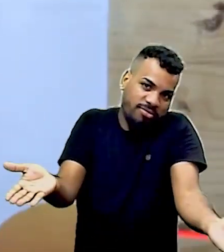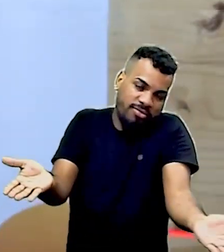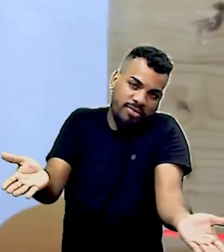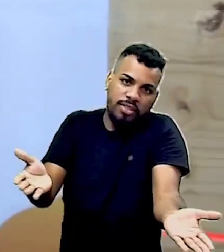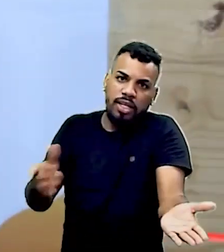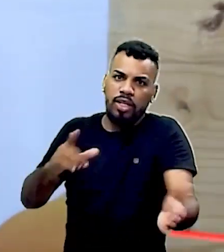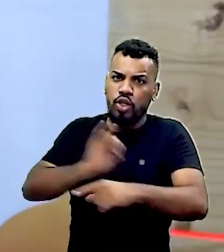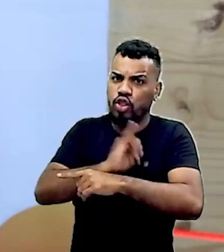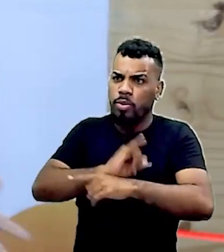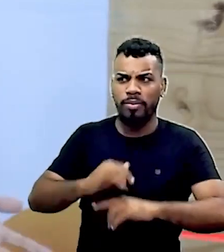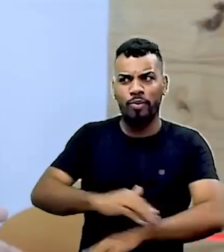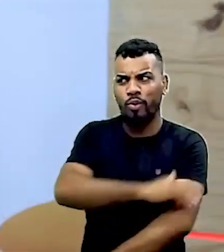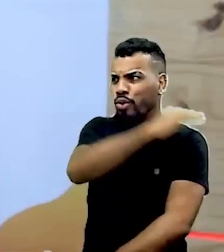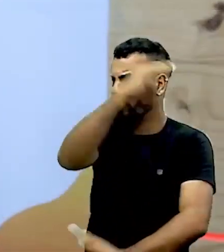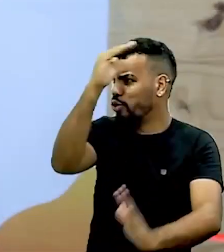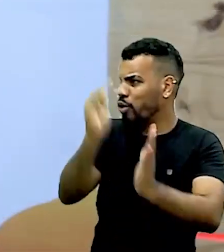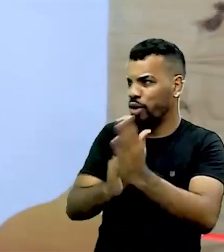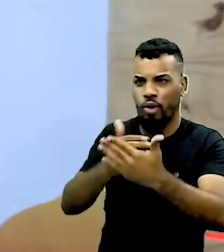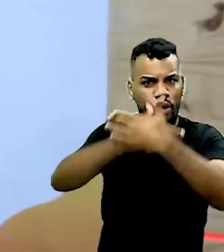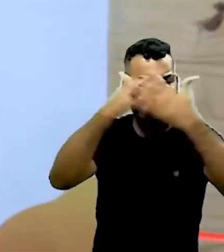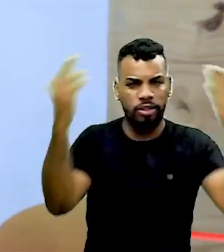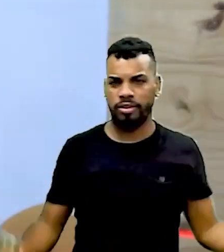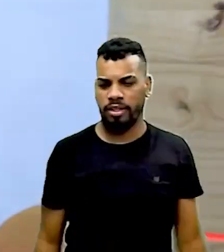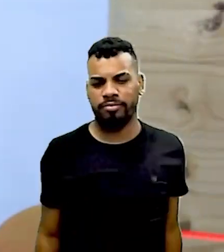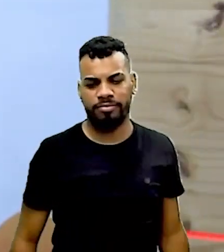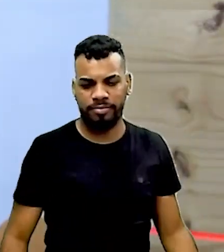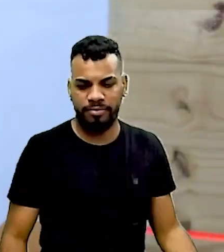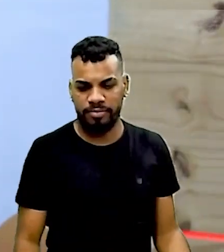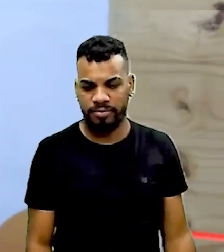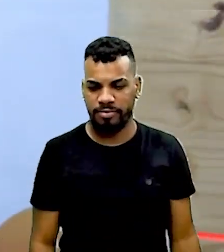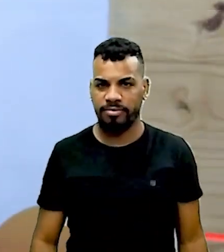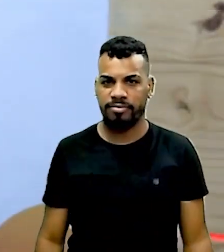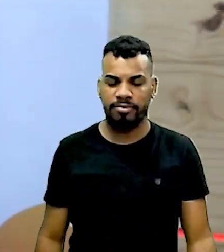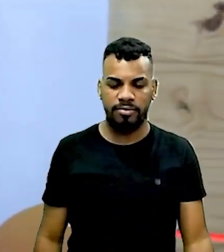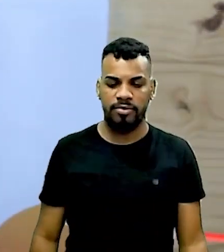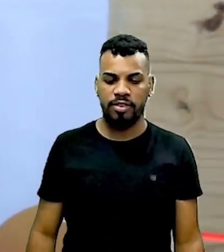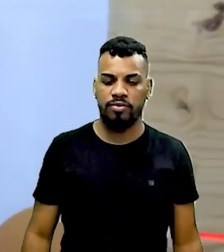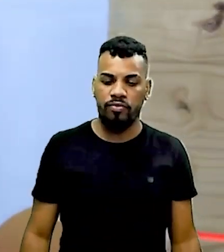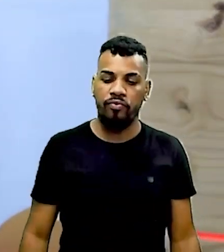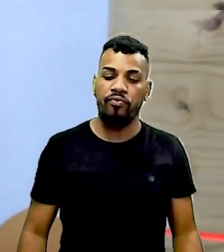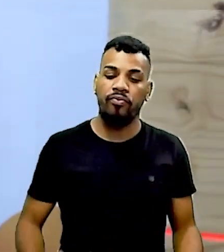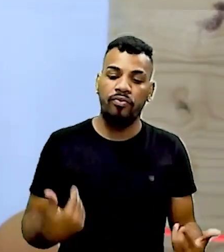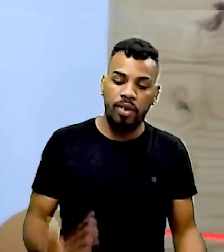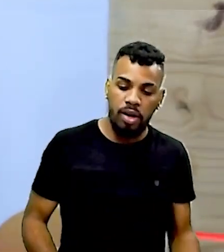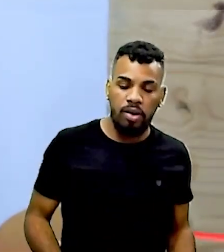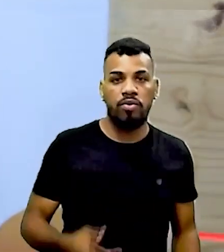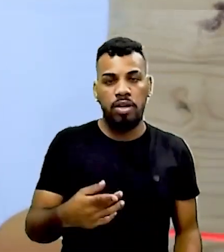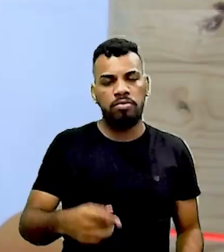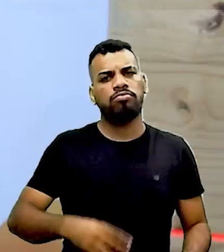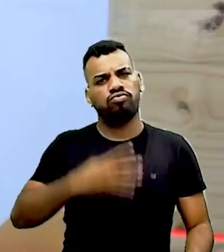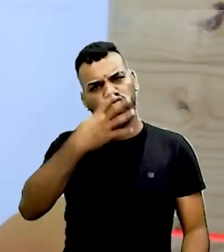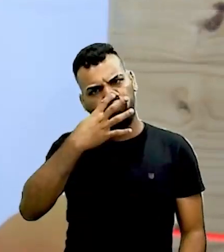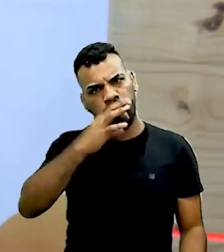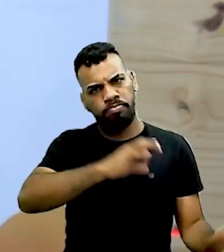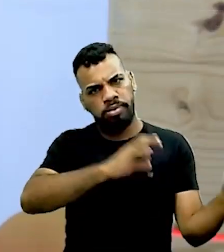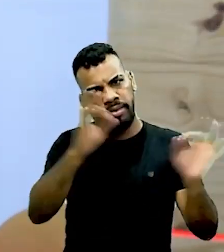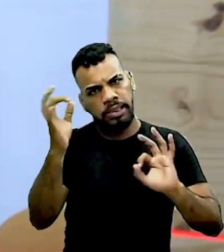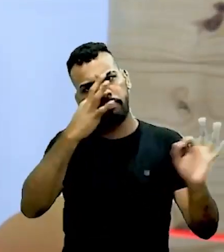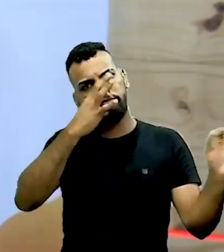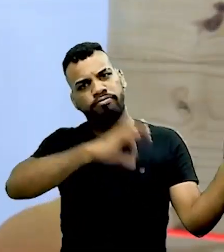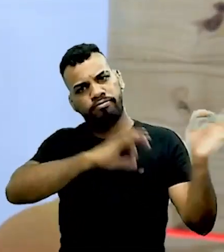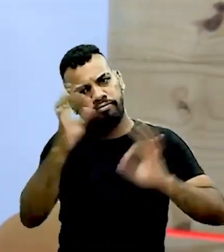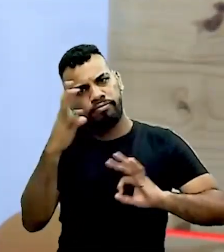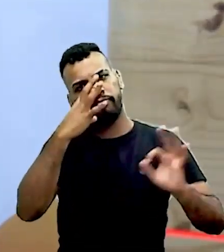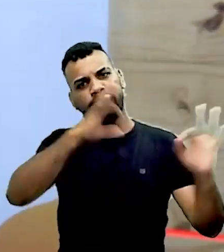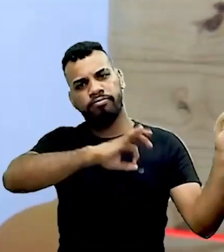Ultimamente tem vídeo do YouTube para tudo. Blender não é uma exceção. Então eu recomendo que você veja bastante